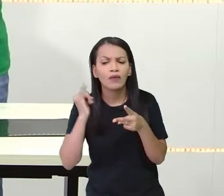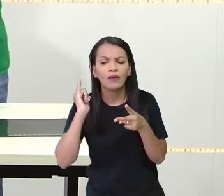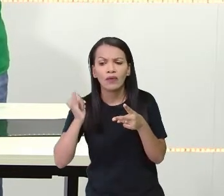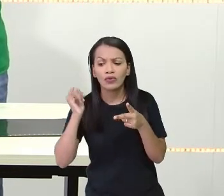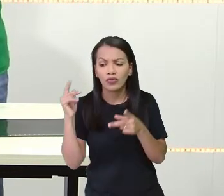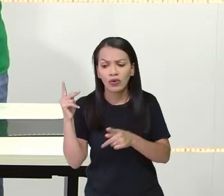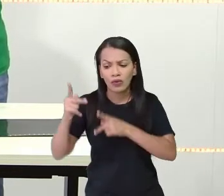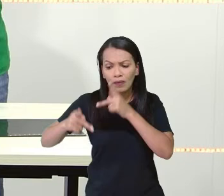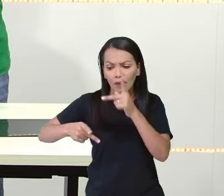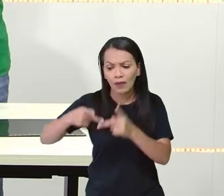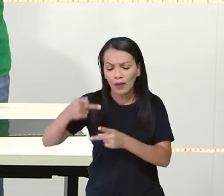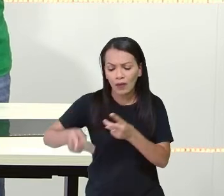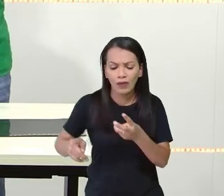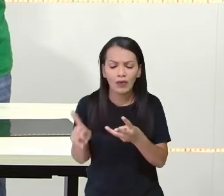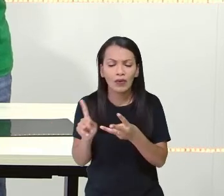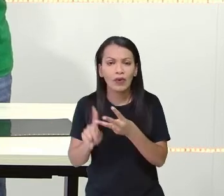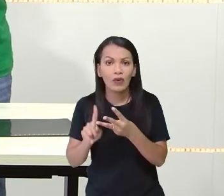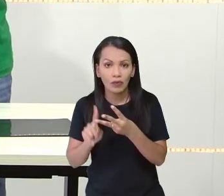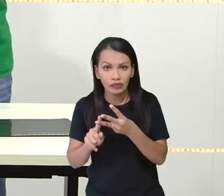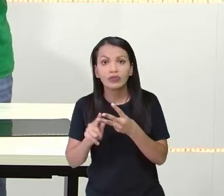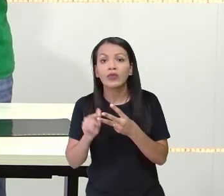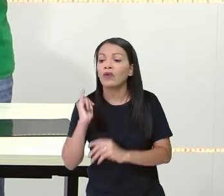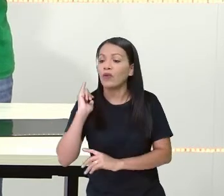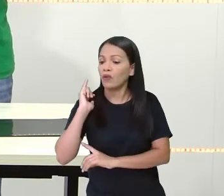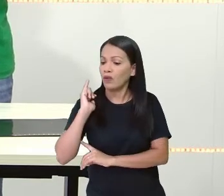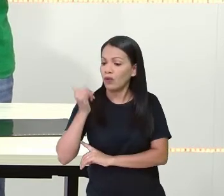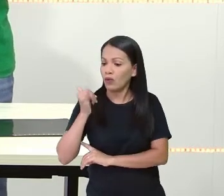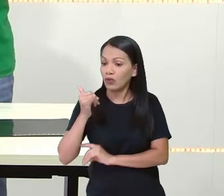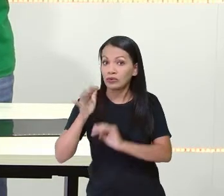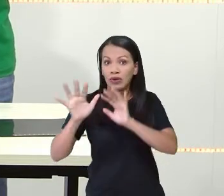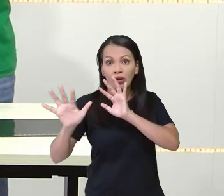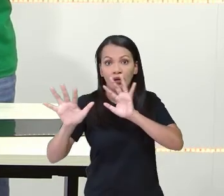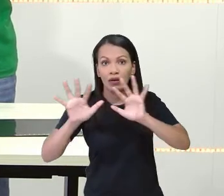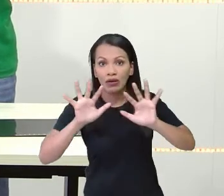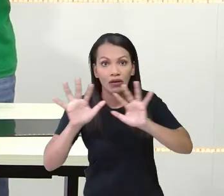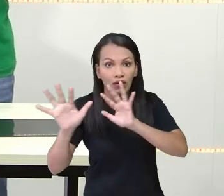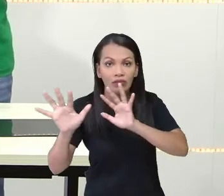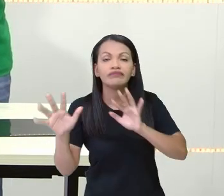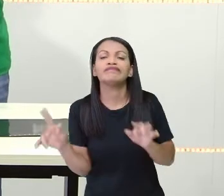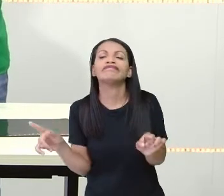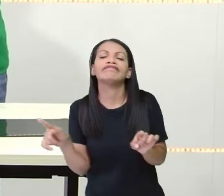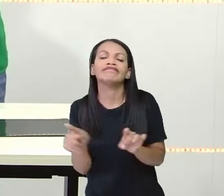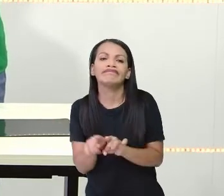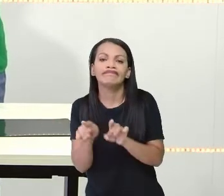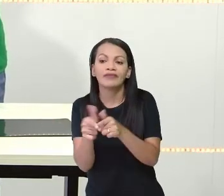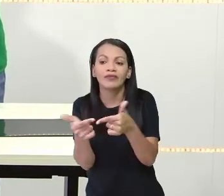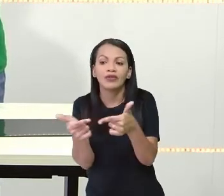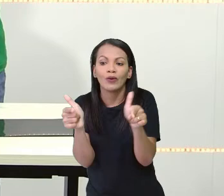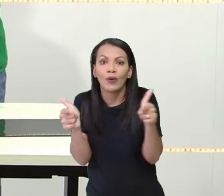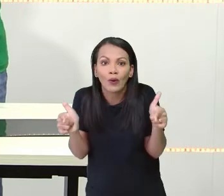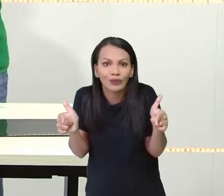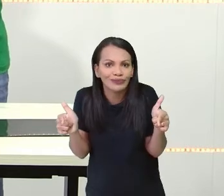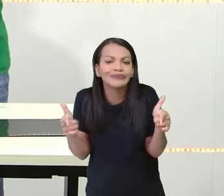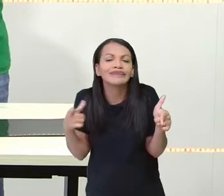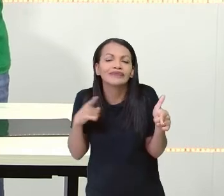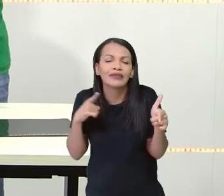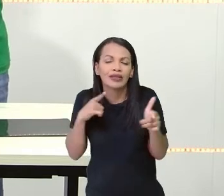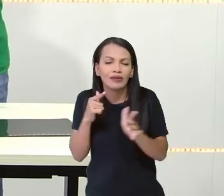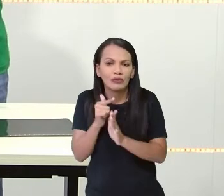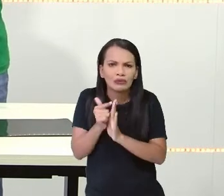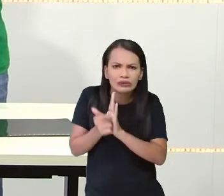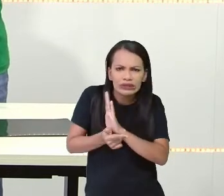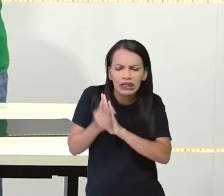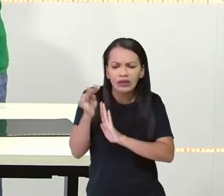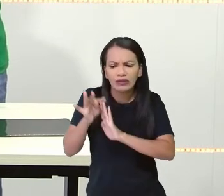um conto de assombração, não é? Entre outros contos. Então, esse gênero é um